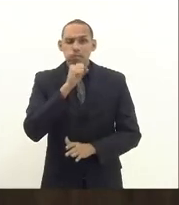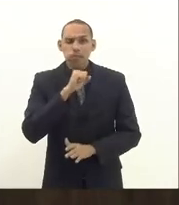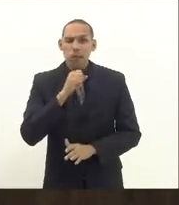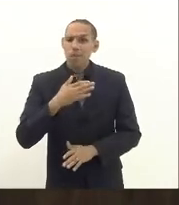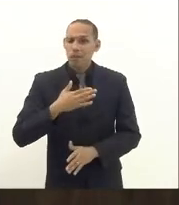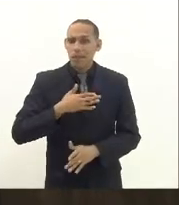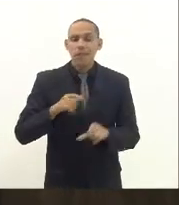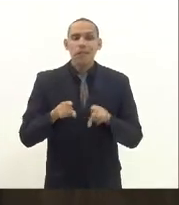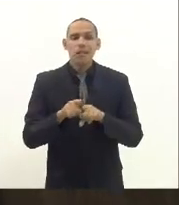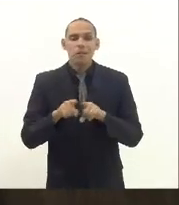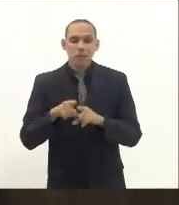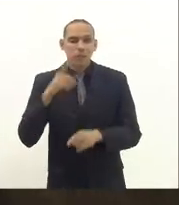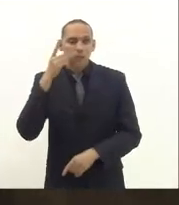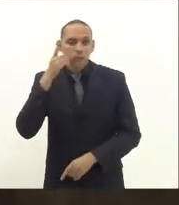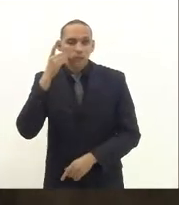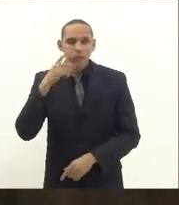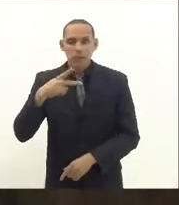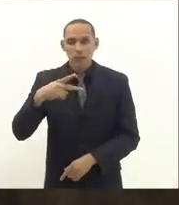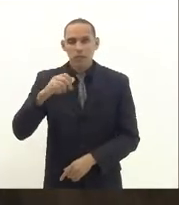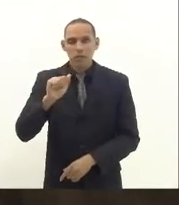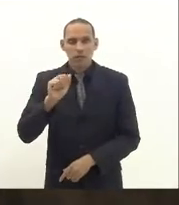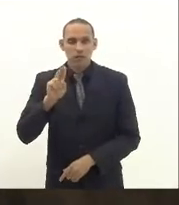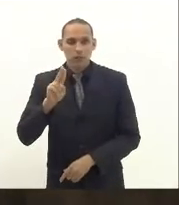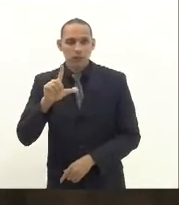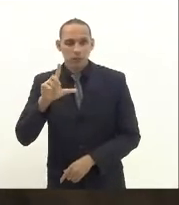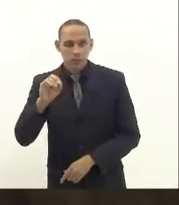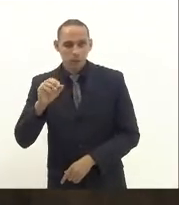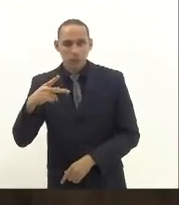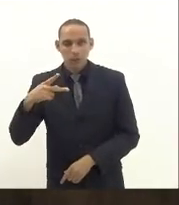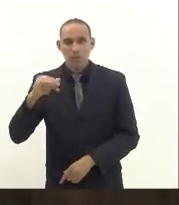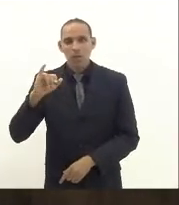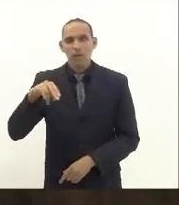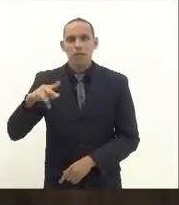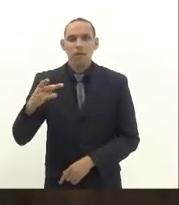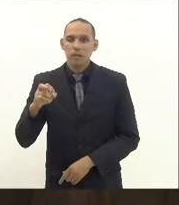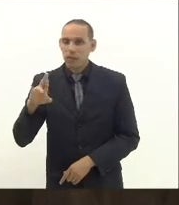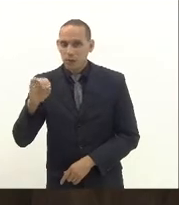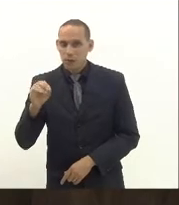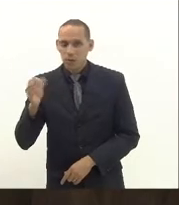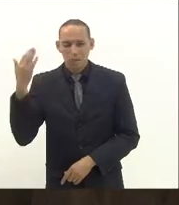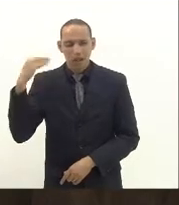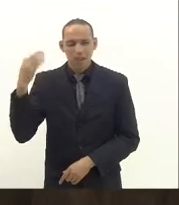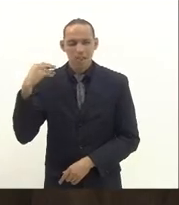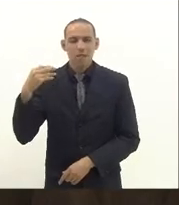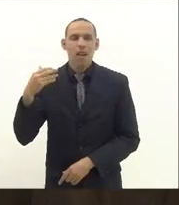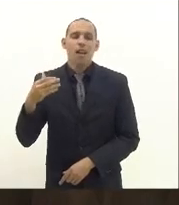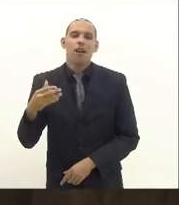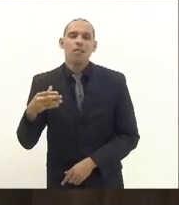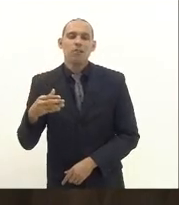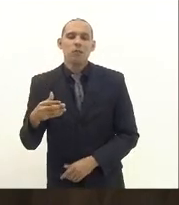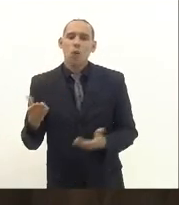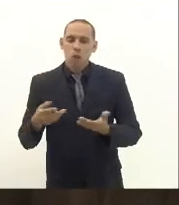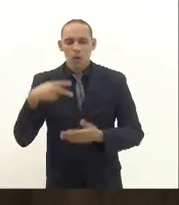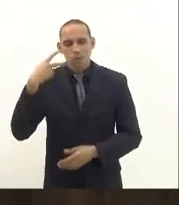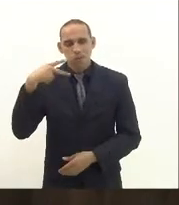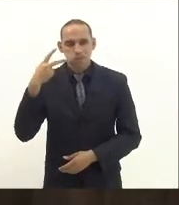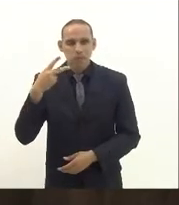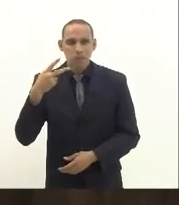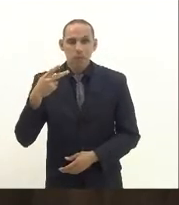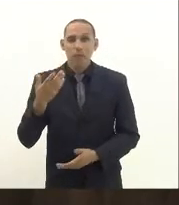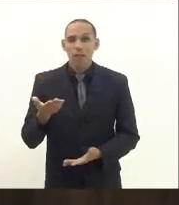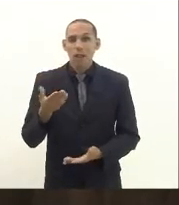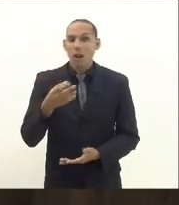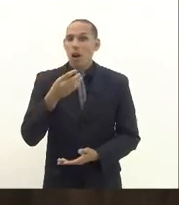minha e do deputado Paulo Pinheiro na época atualmente Vereador o parecer do deputado Luiz Paulo na